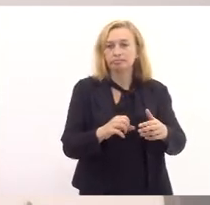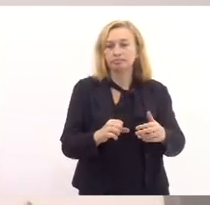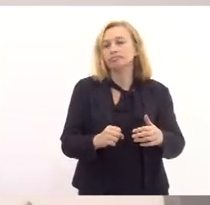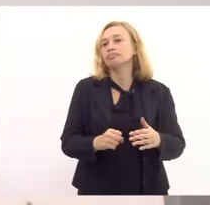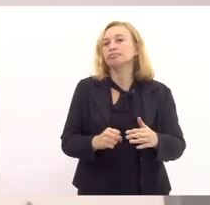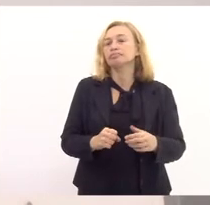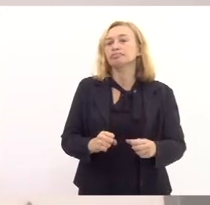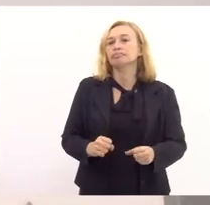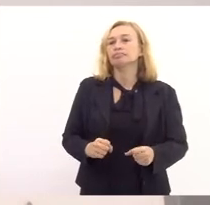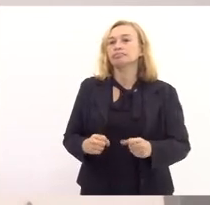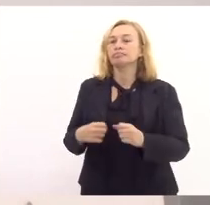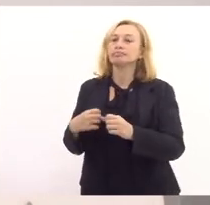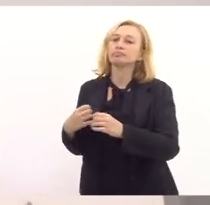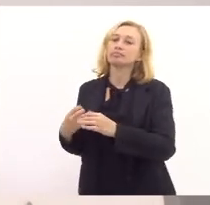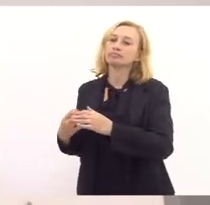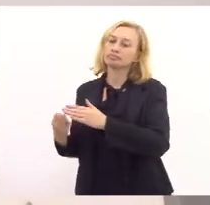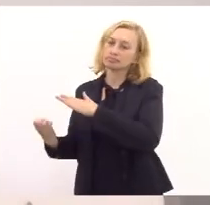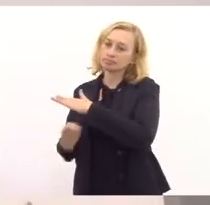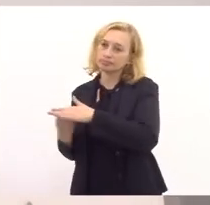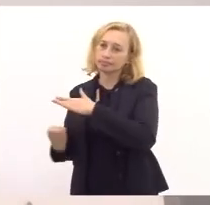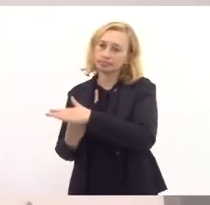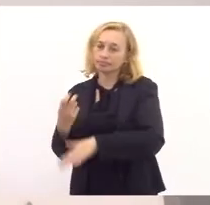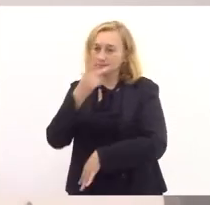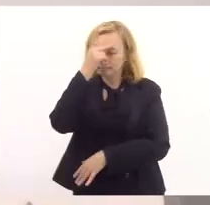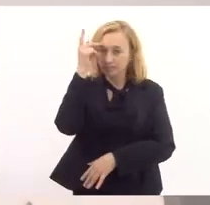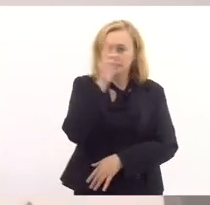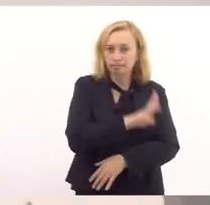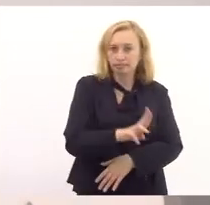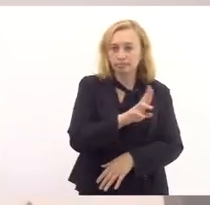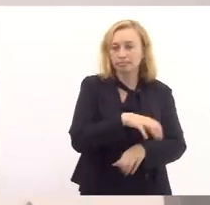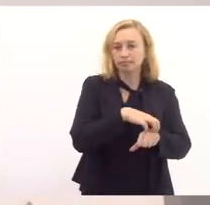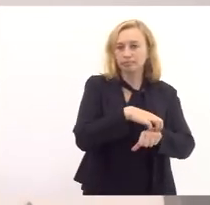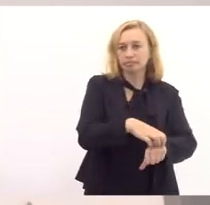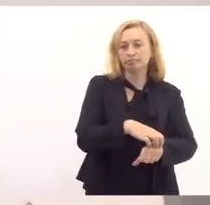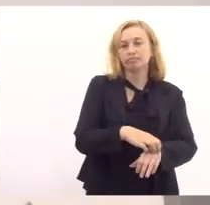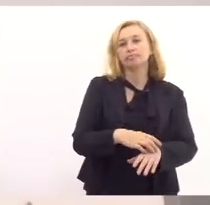usuário. E a agência é independente.